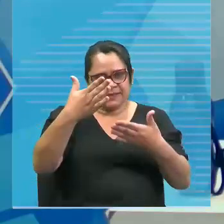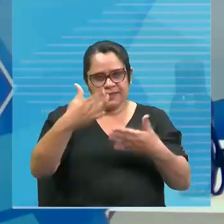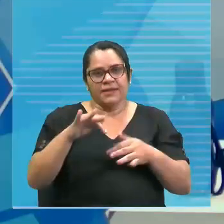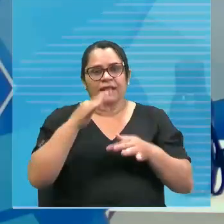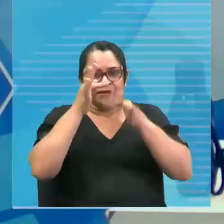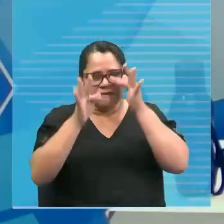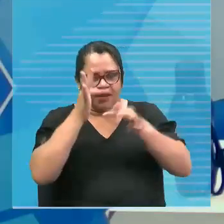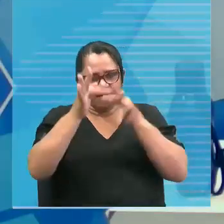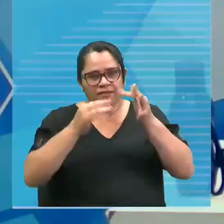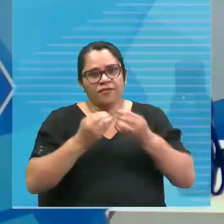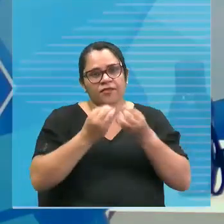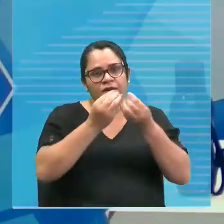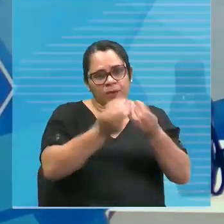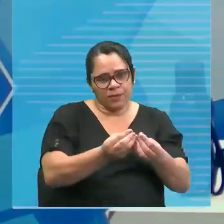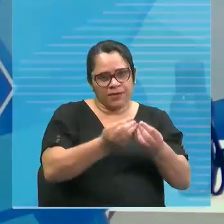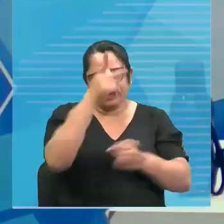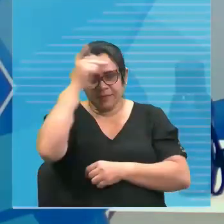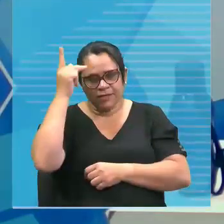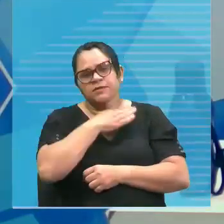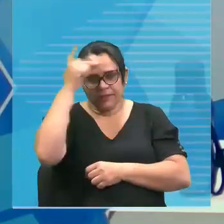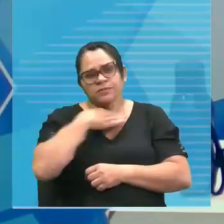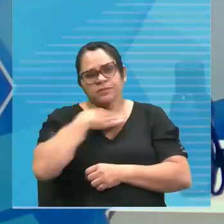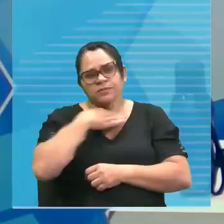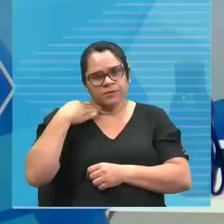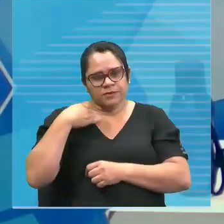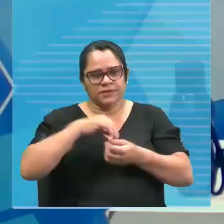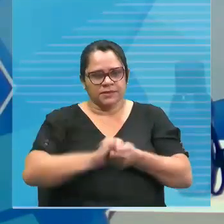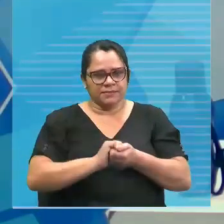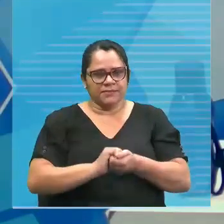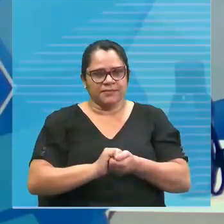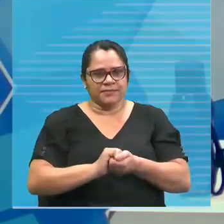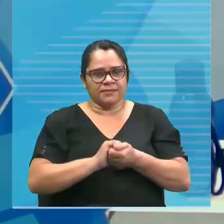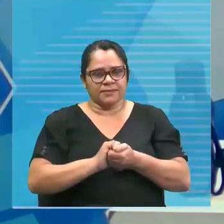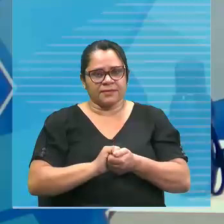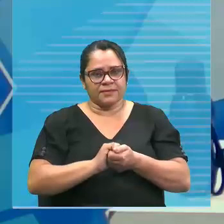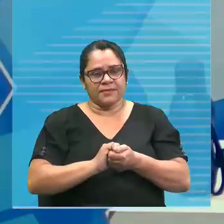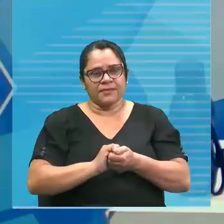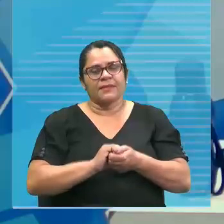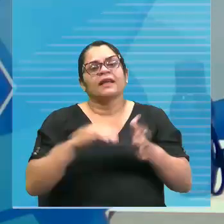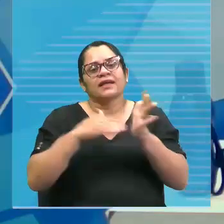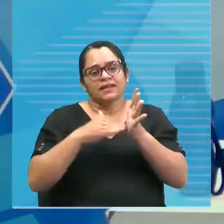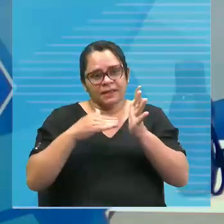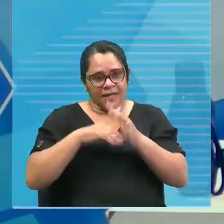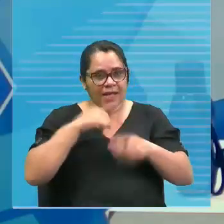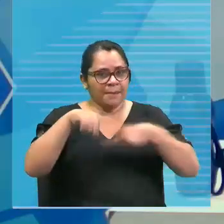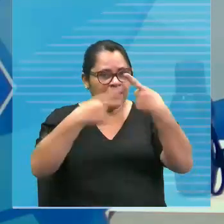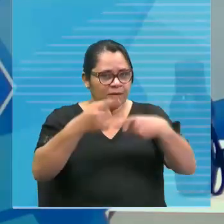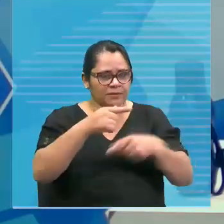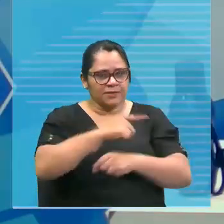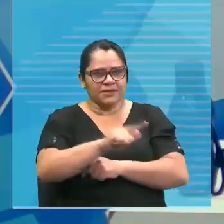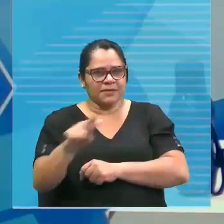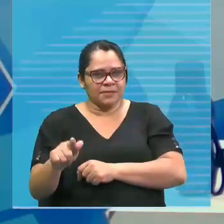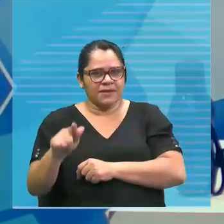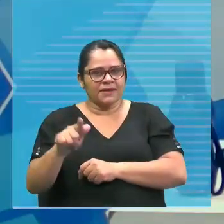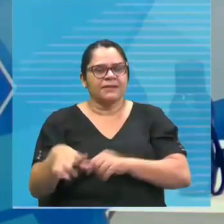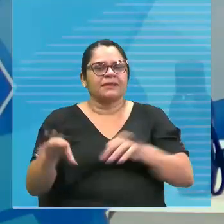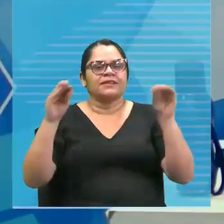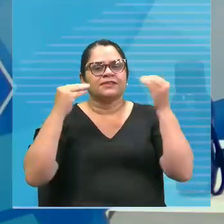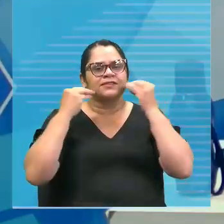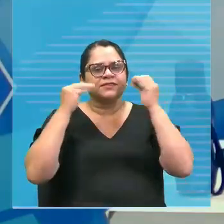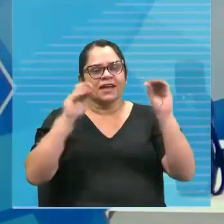aos nossos antepassados tá até a próxima semana muitíssima graça abraços não